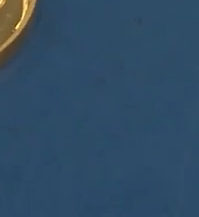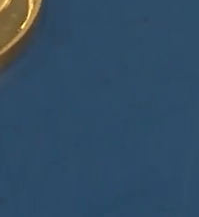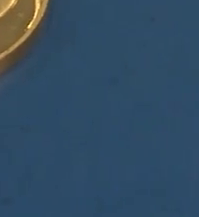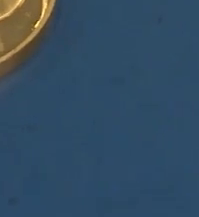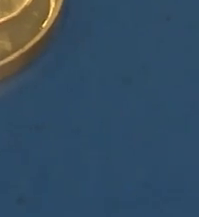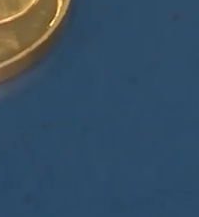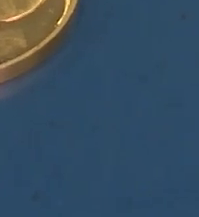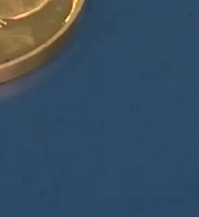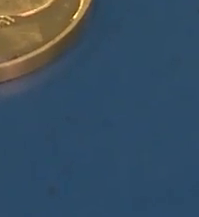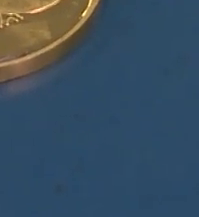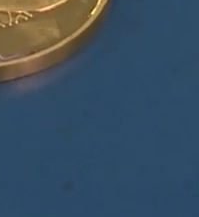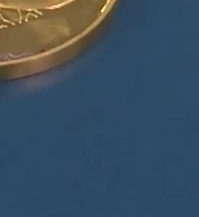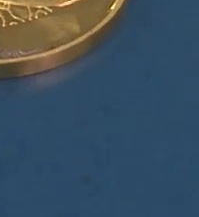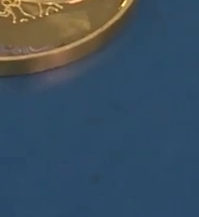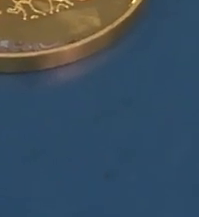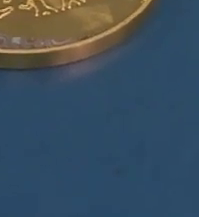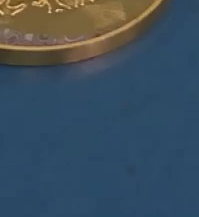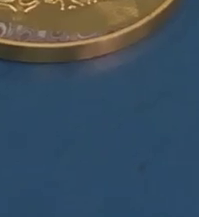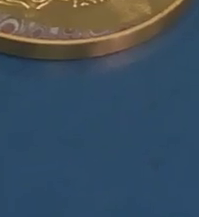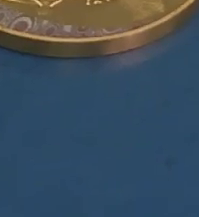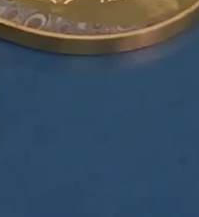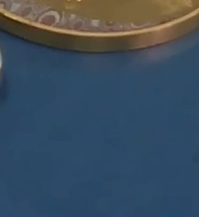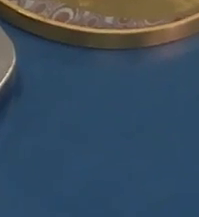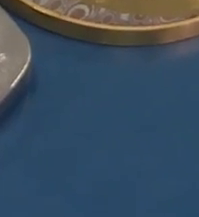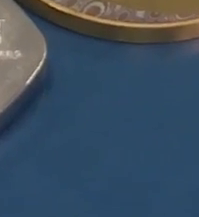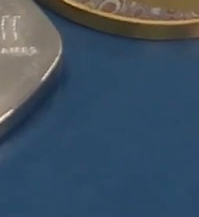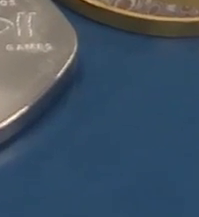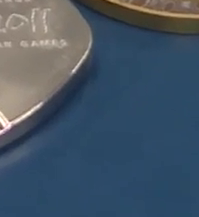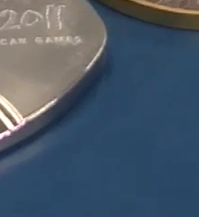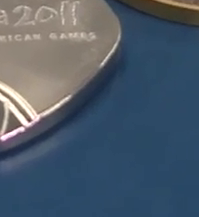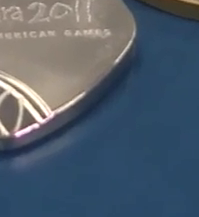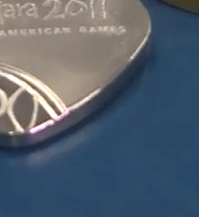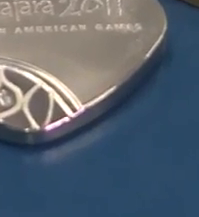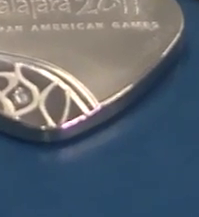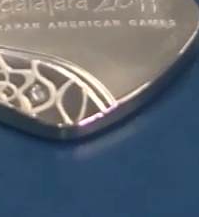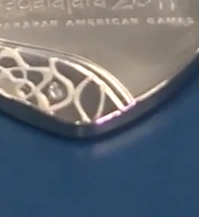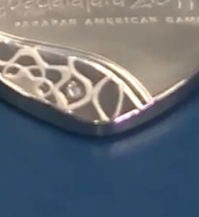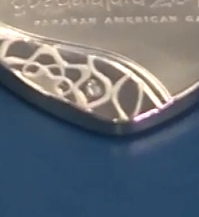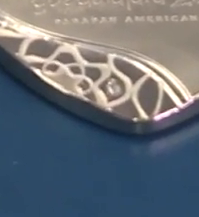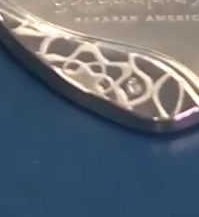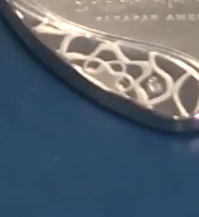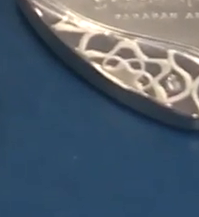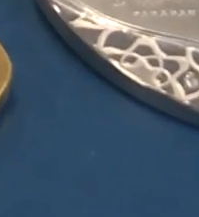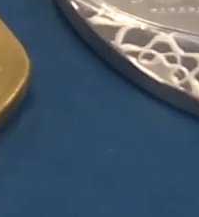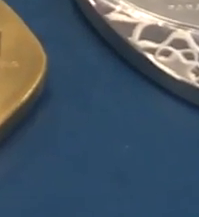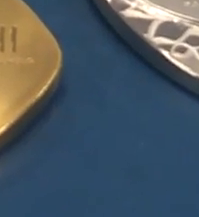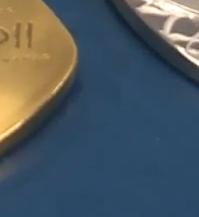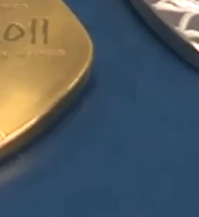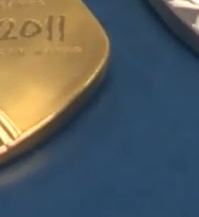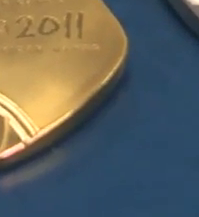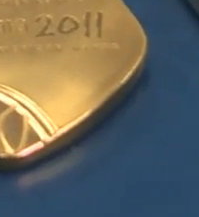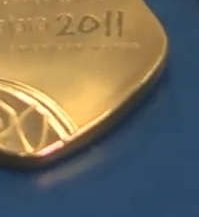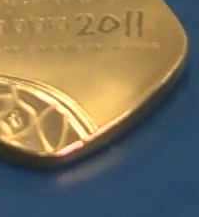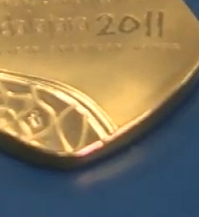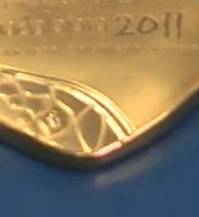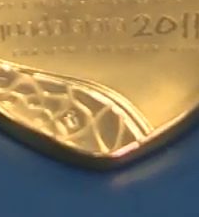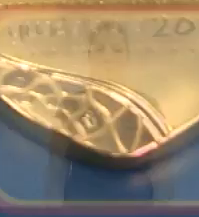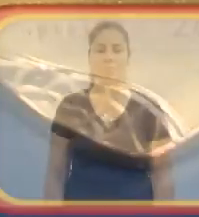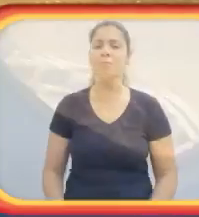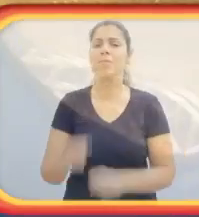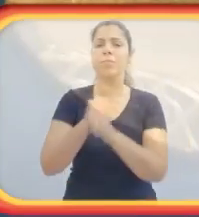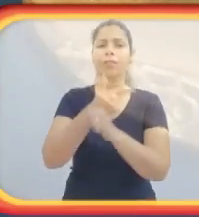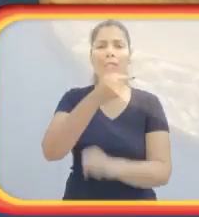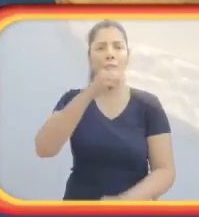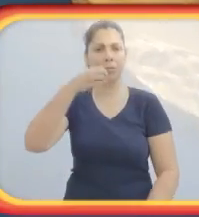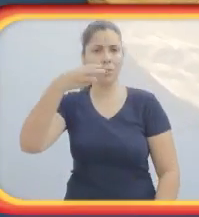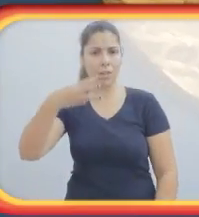mesa. 6 medalhas de jogos pan-americanos sobre a mesa azul de tênis de mesa. Uma delas de prata e as outras de ouro. A